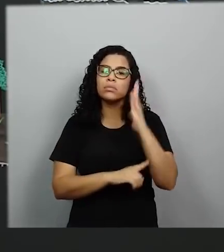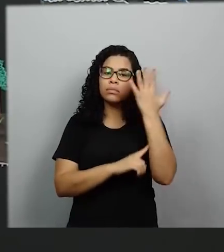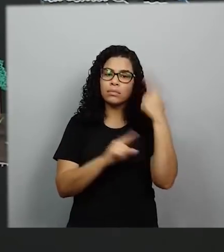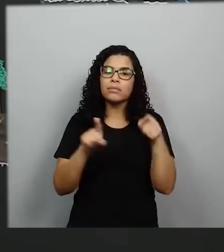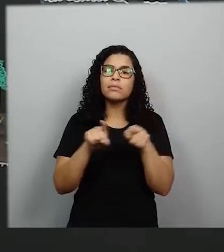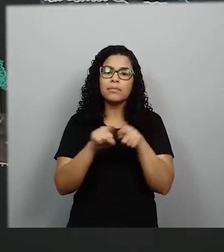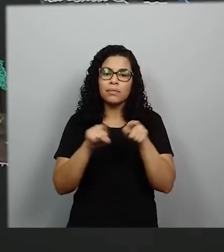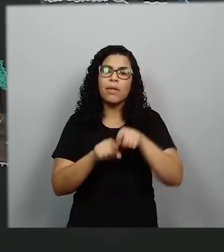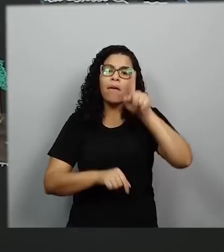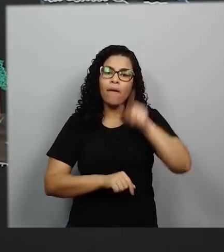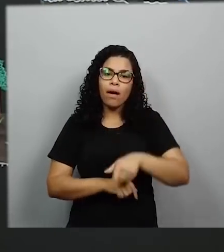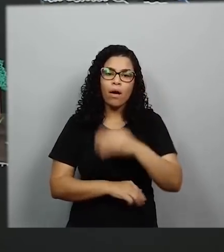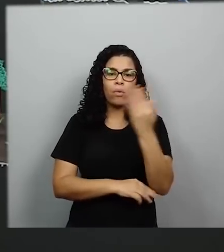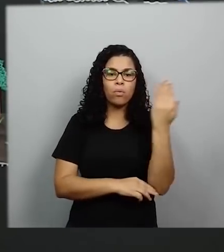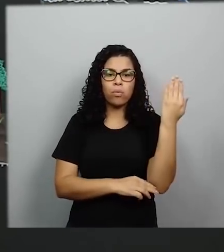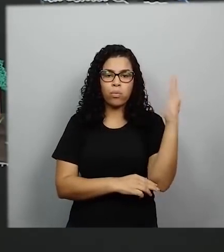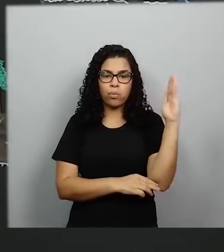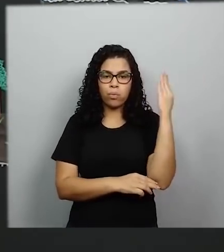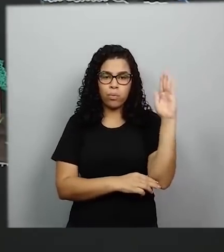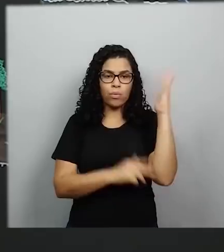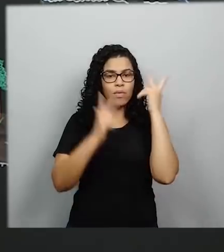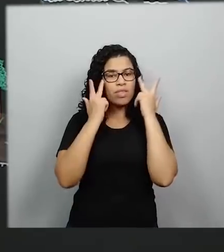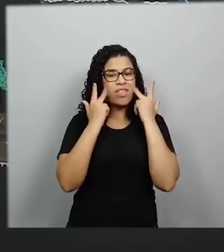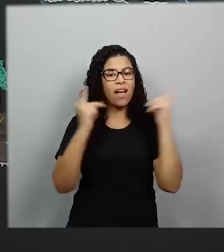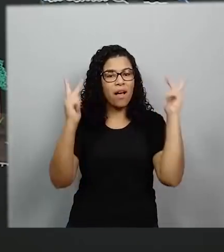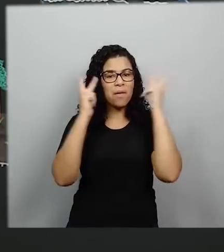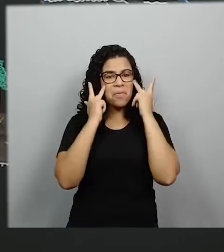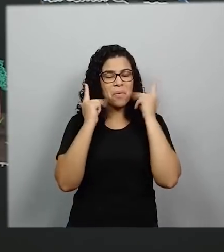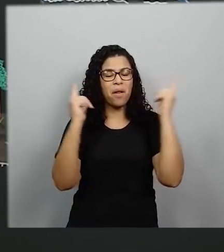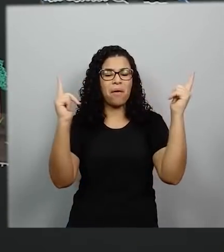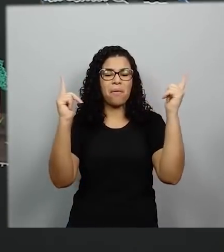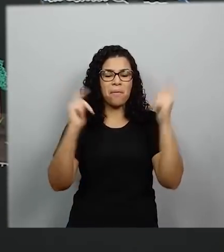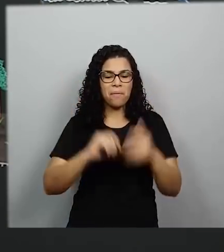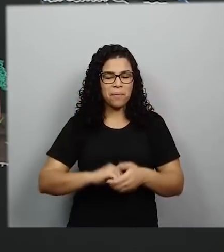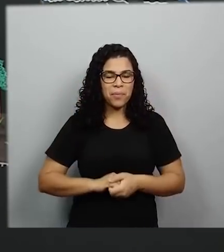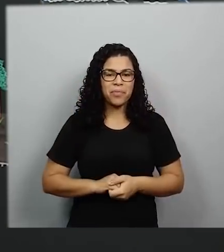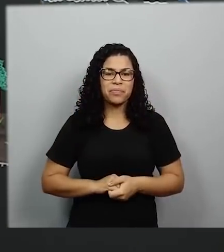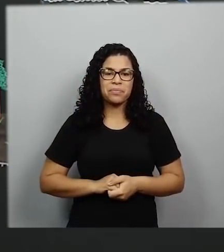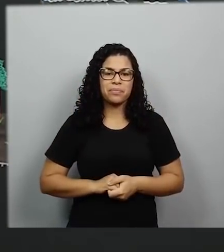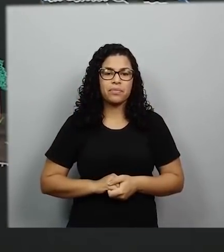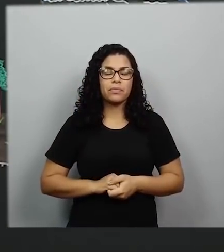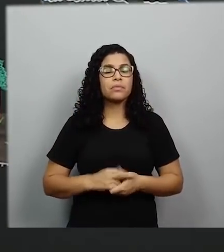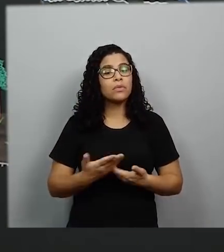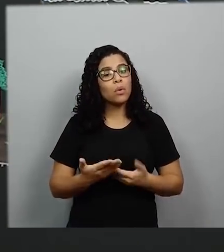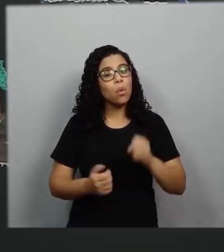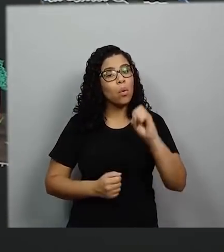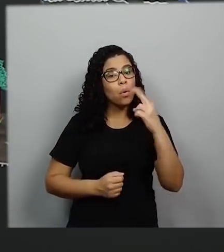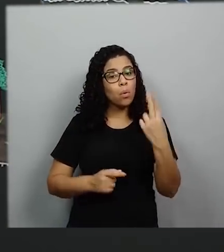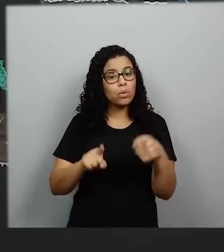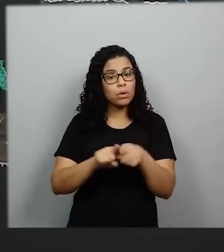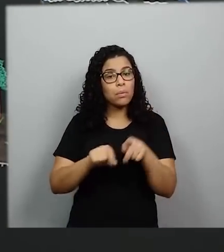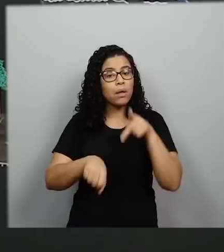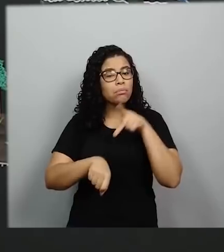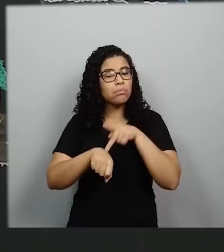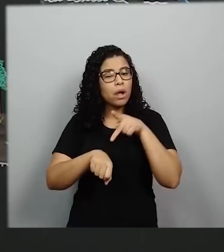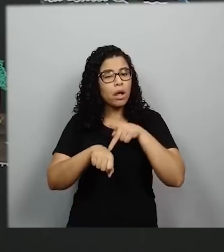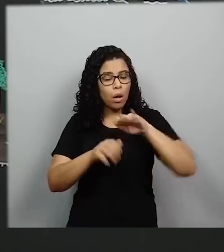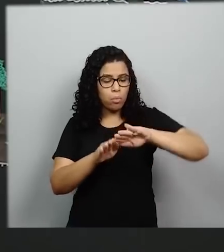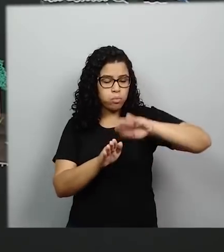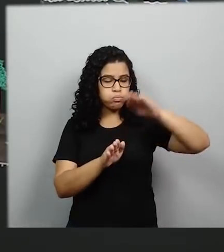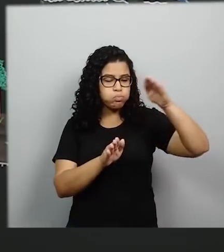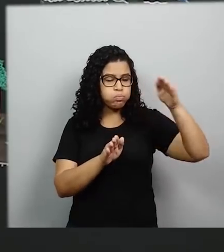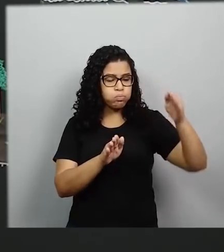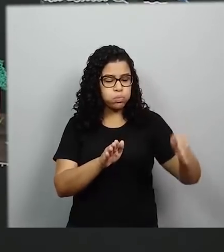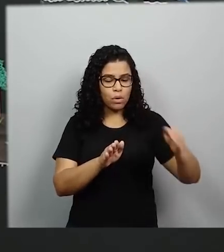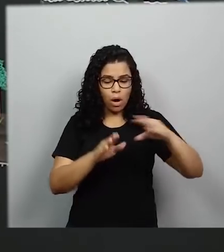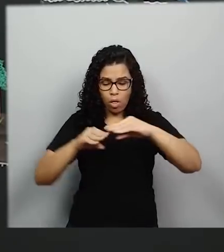um deslizamento em montanhas, muitas vezes uma rocha um tanto quanto inclinada, pode haver um deslizamento de